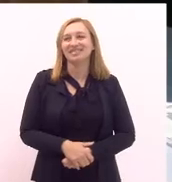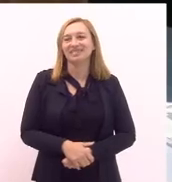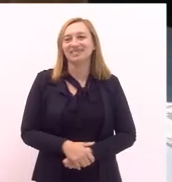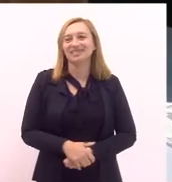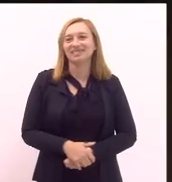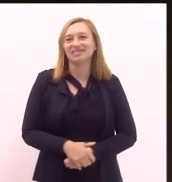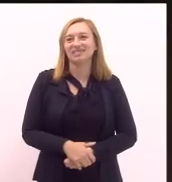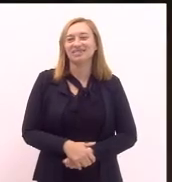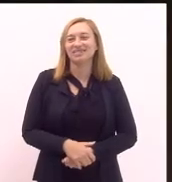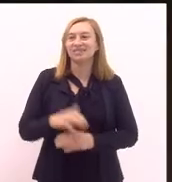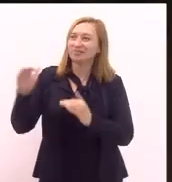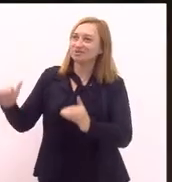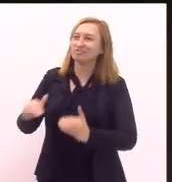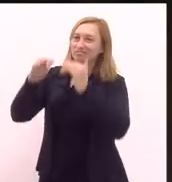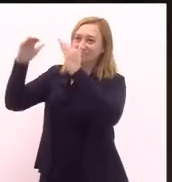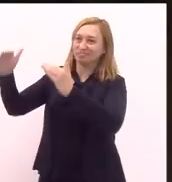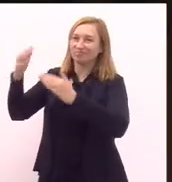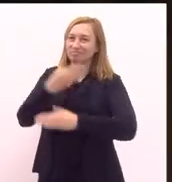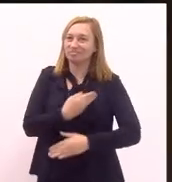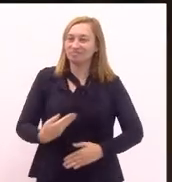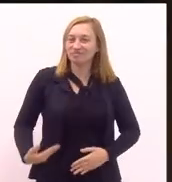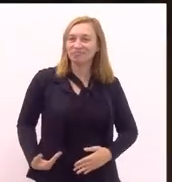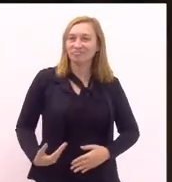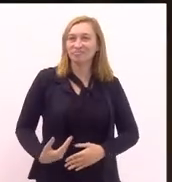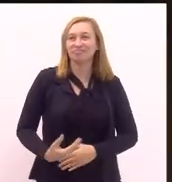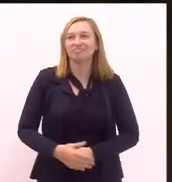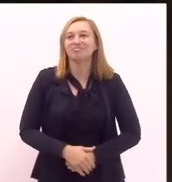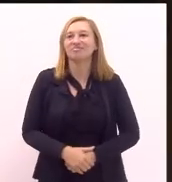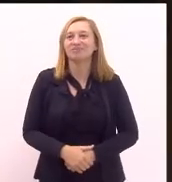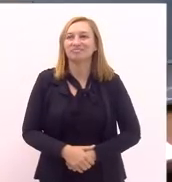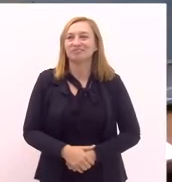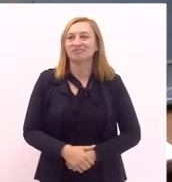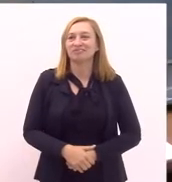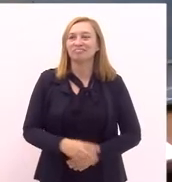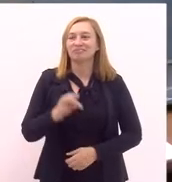a excelentíssima Governadora Benedita da Silva